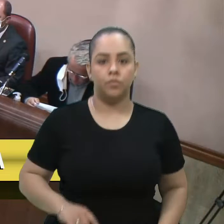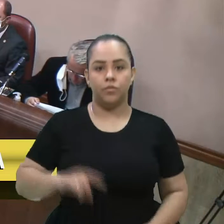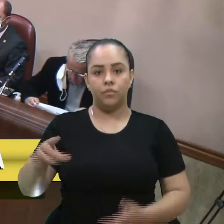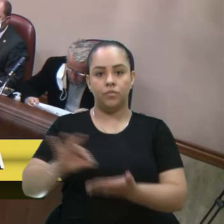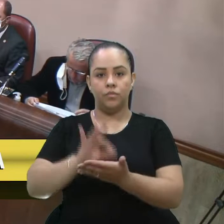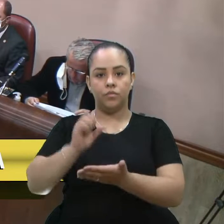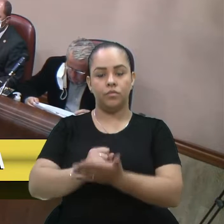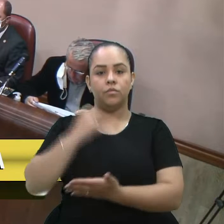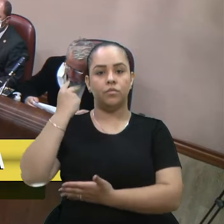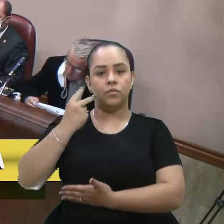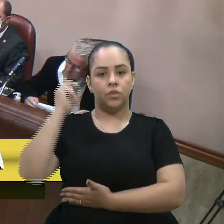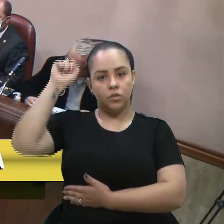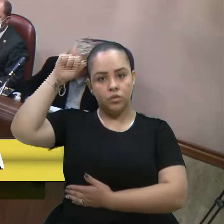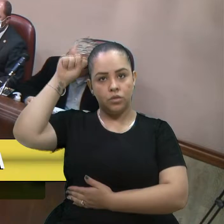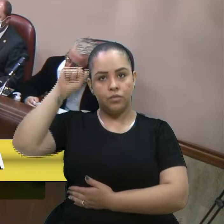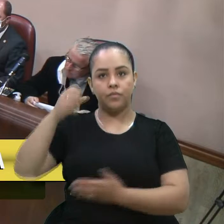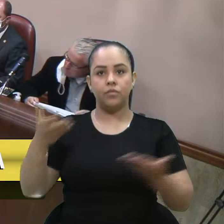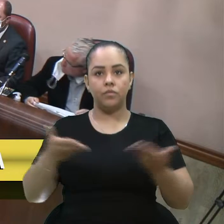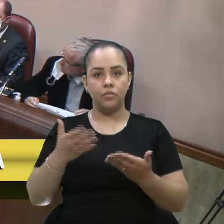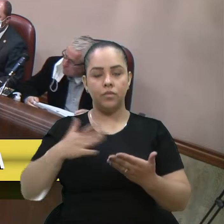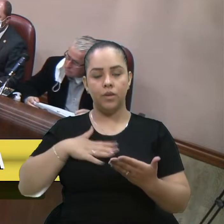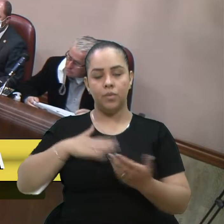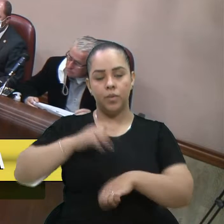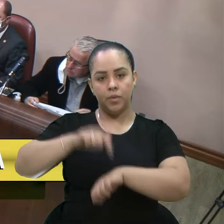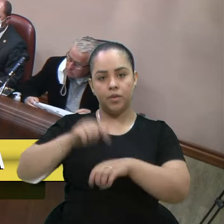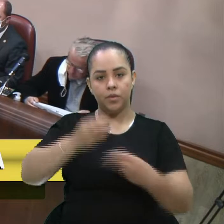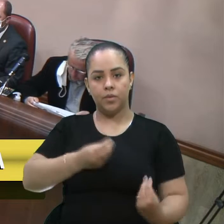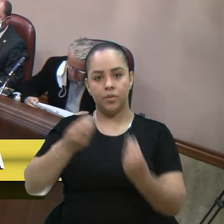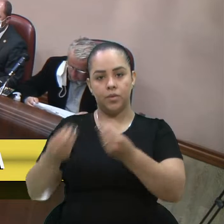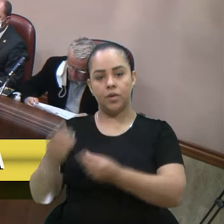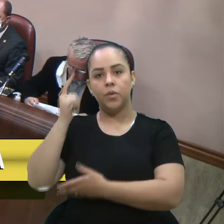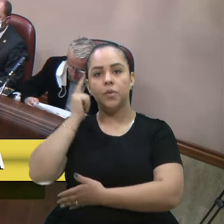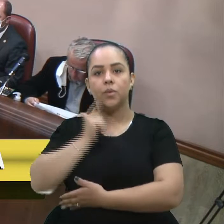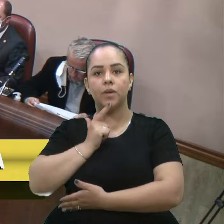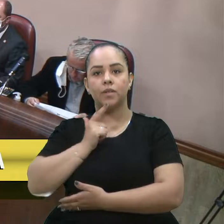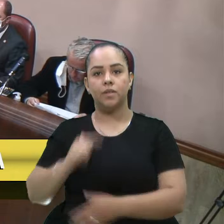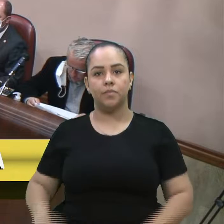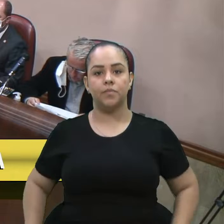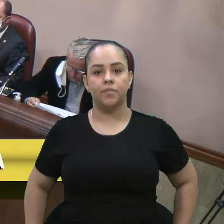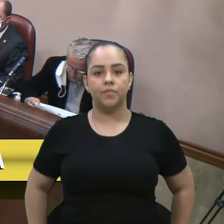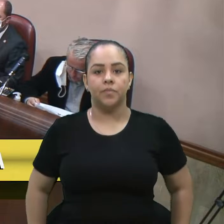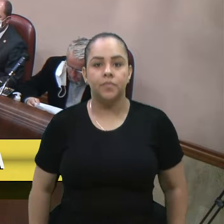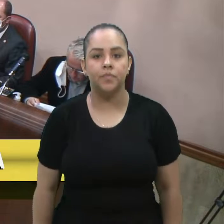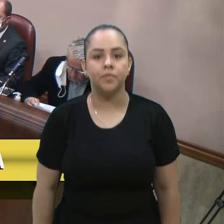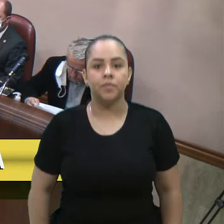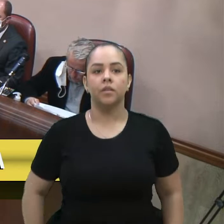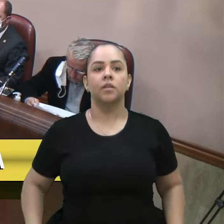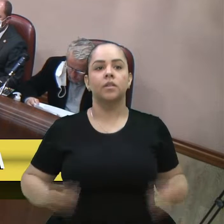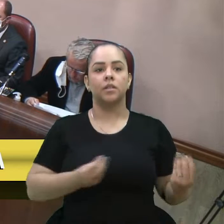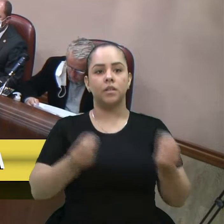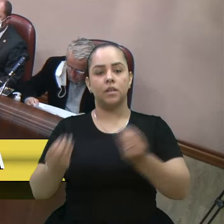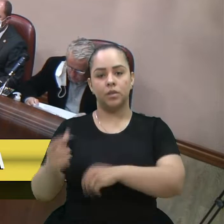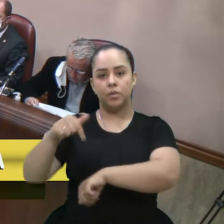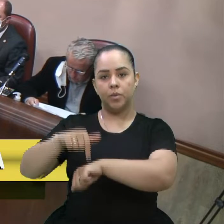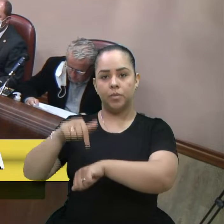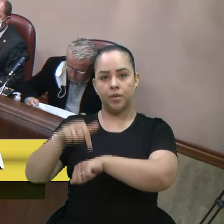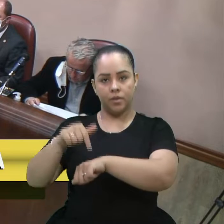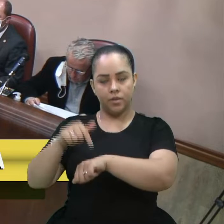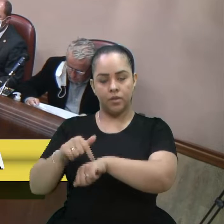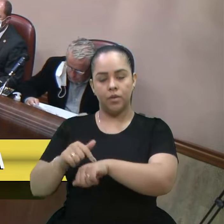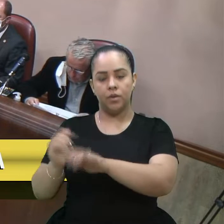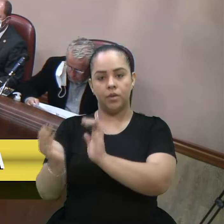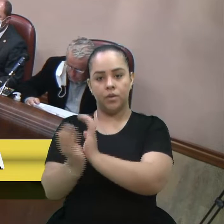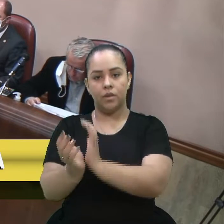Senhor presidente, eu passo meu grande expediente ao senhor vereador Lucas Carinato. Por cedência de espaço, o colega